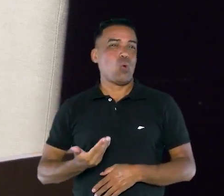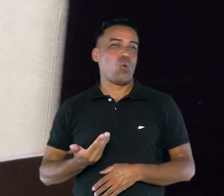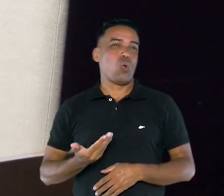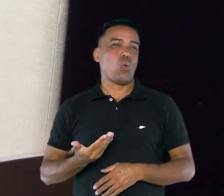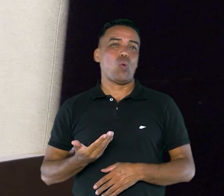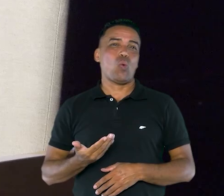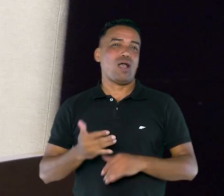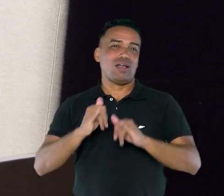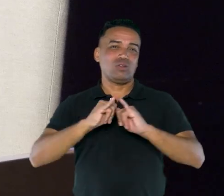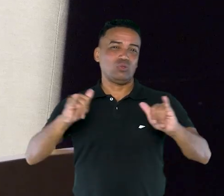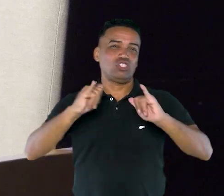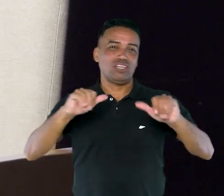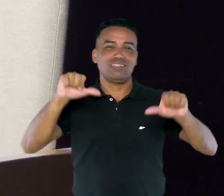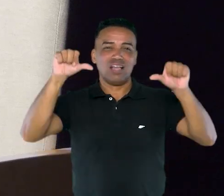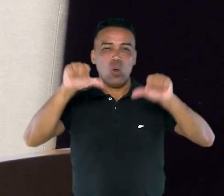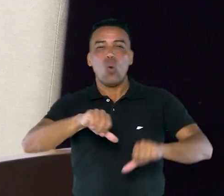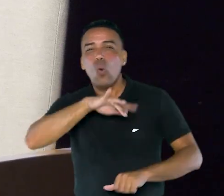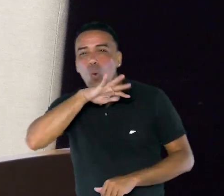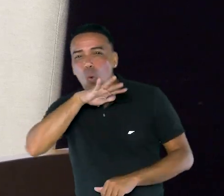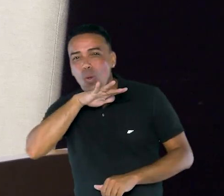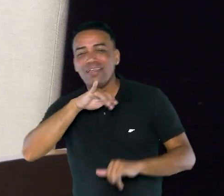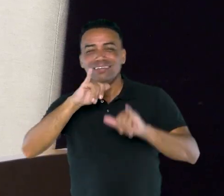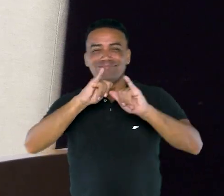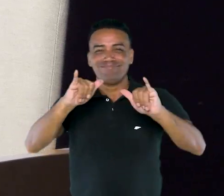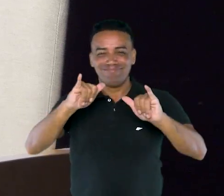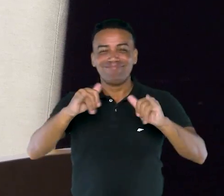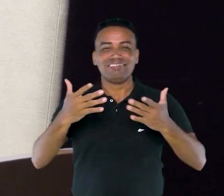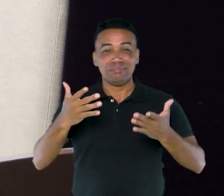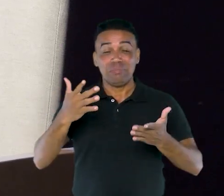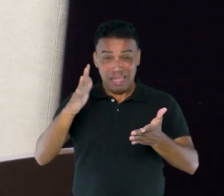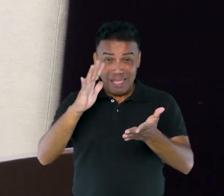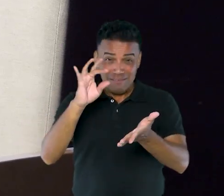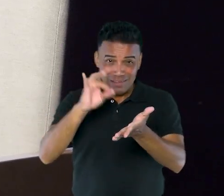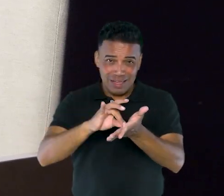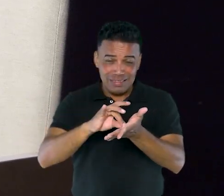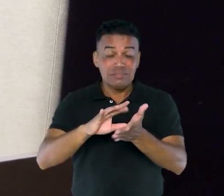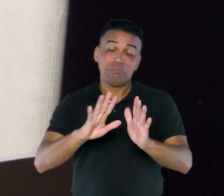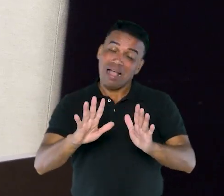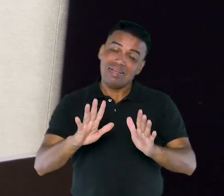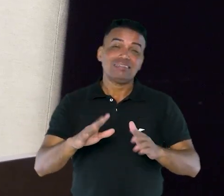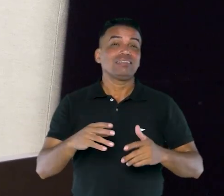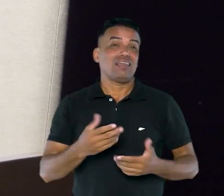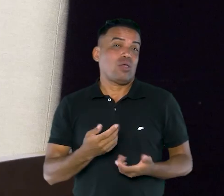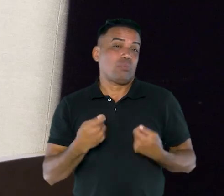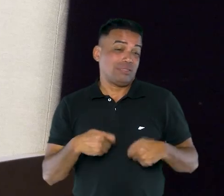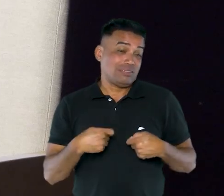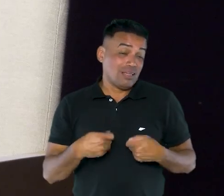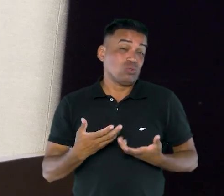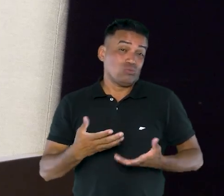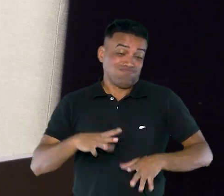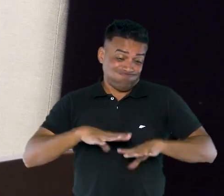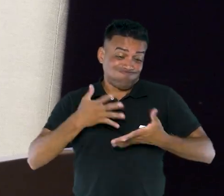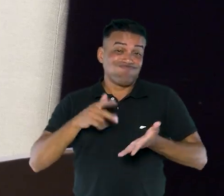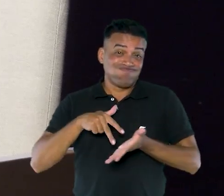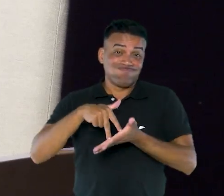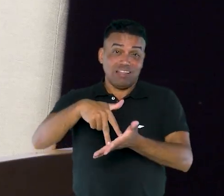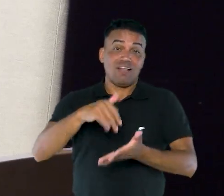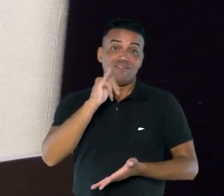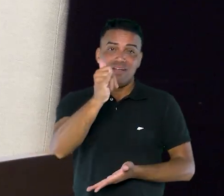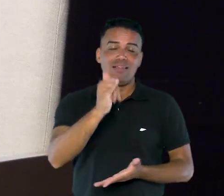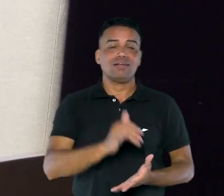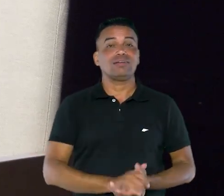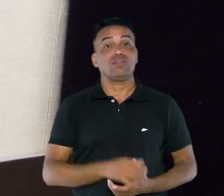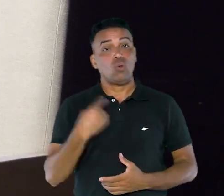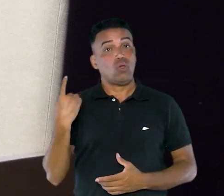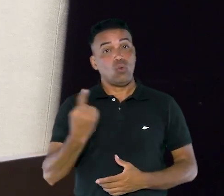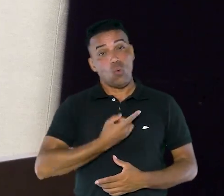o arauto das más notícias, né? Trago más notícias, é verdade, mas não posso fazer diferente. Eu acho que a